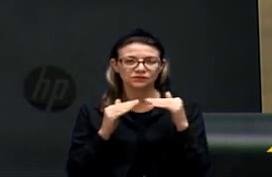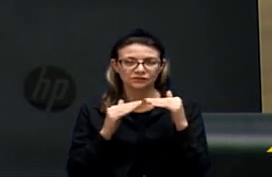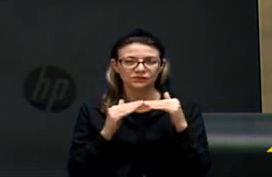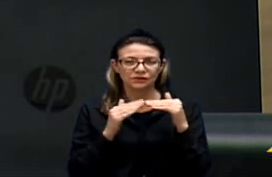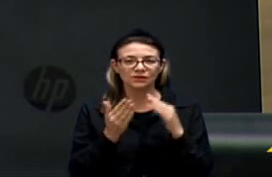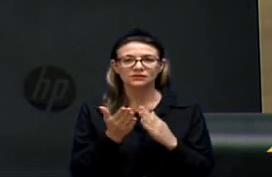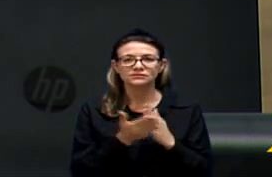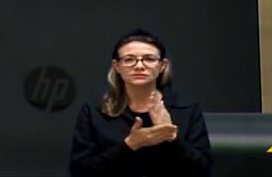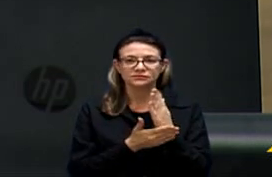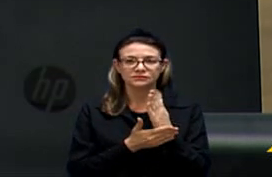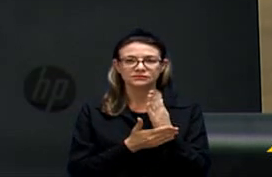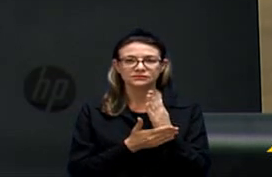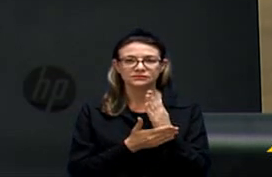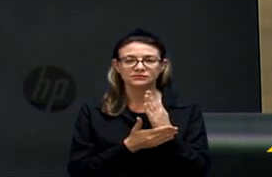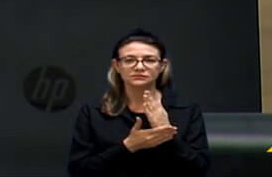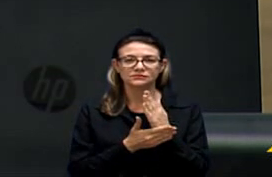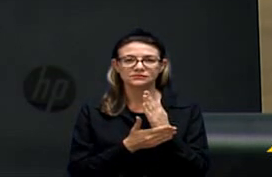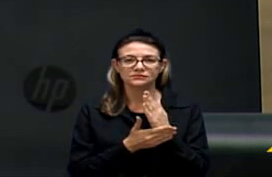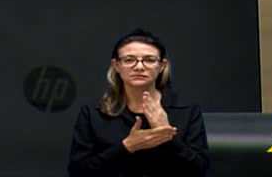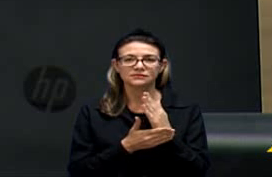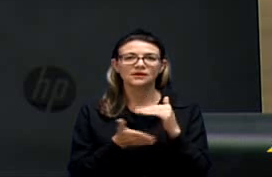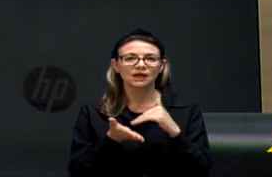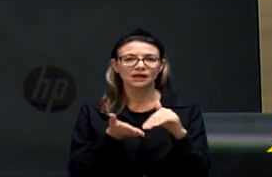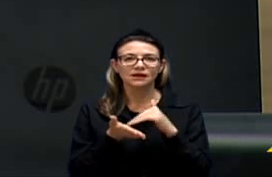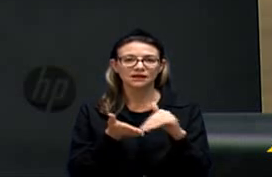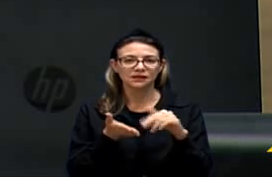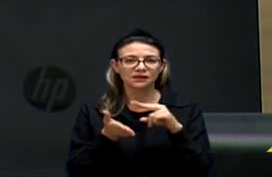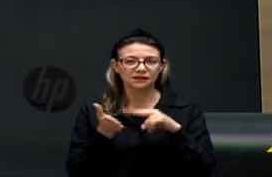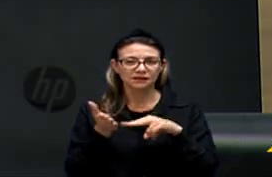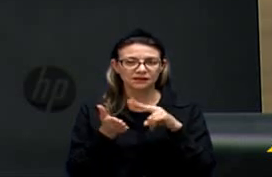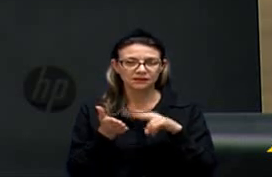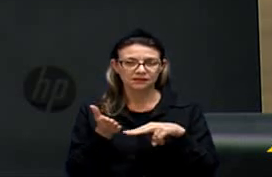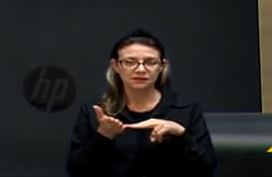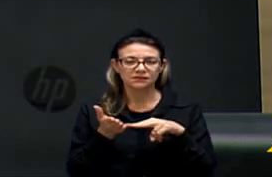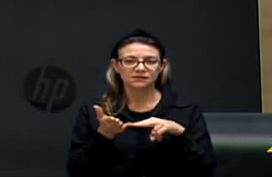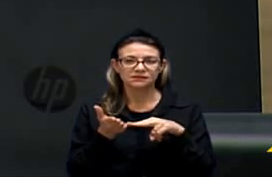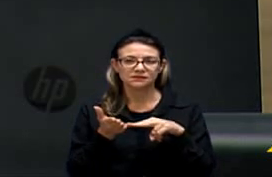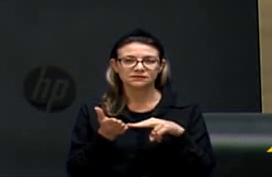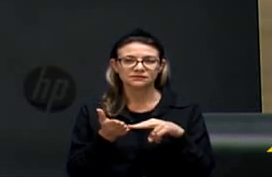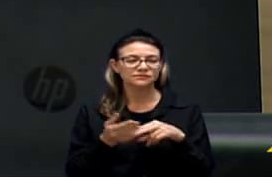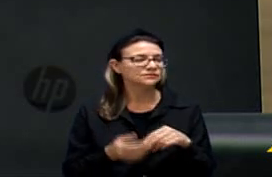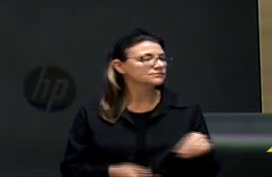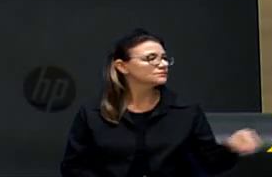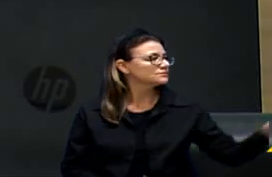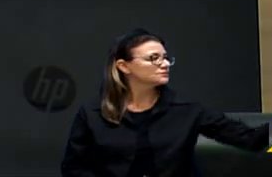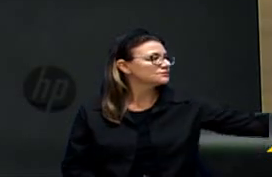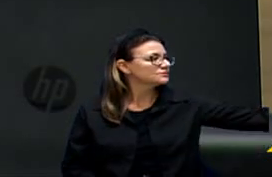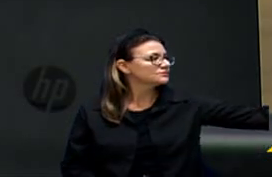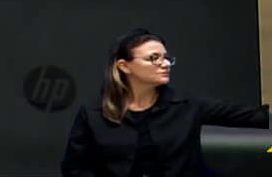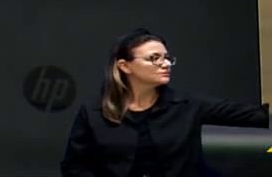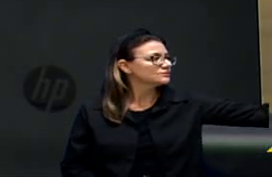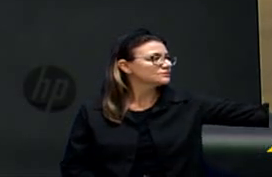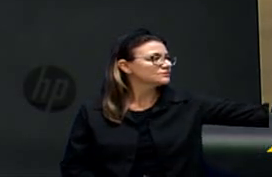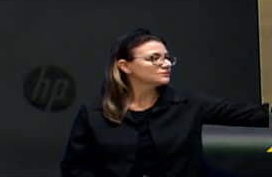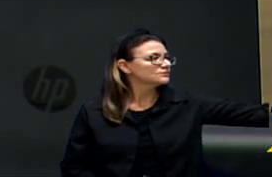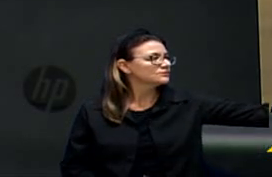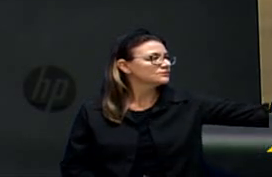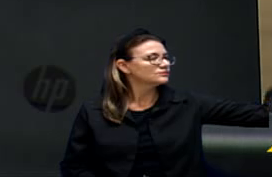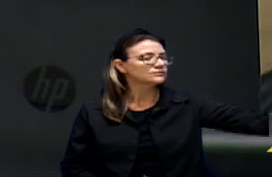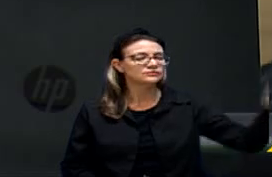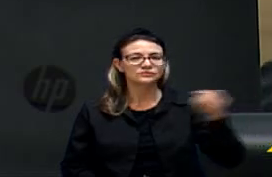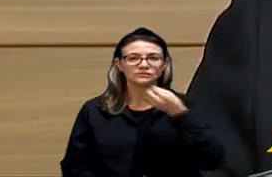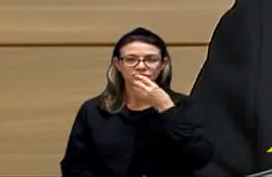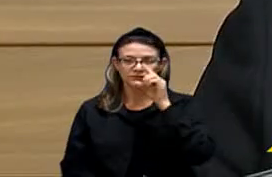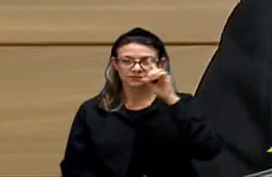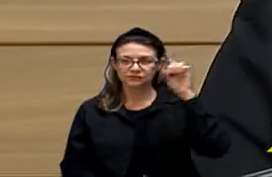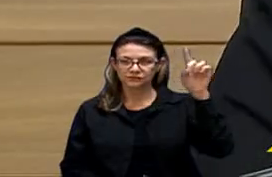aprovado nesse momento nosso secretário fará a leitura do expediente externo Fábio Bom dia presidente